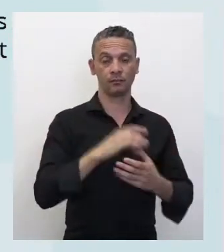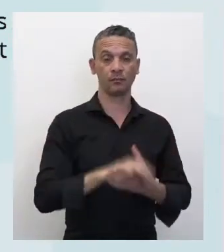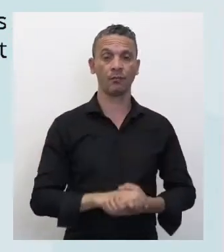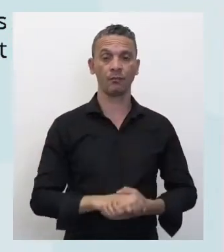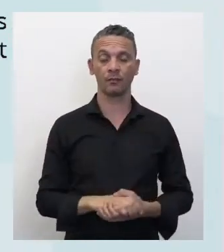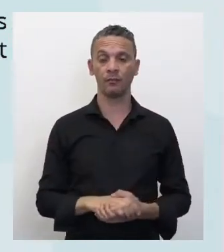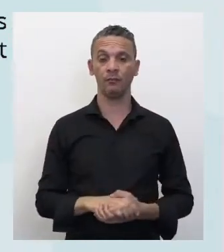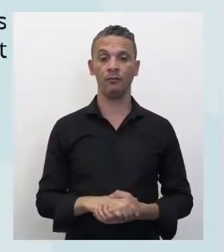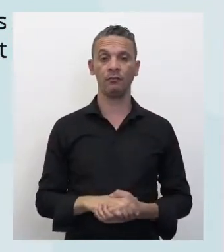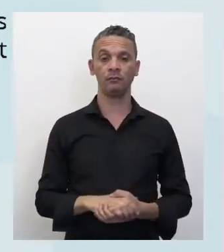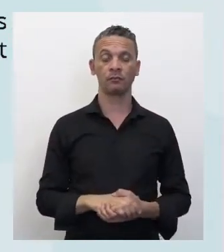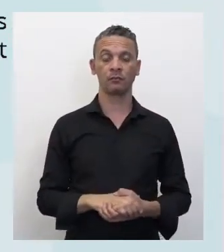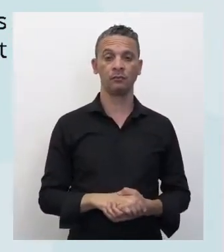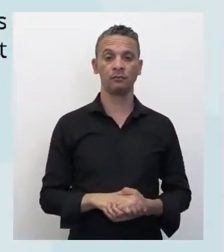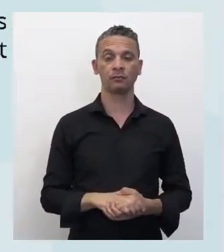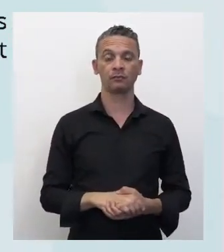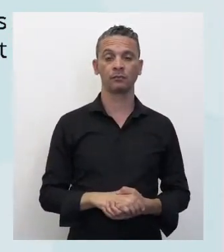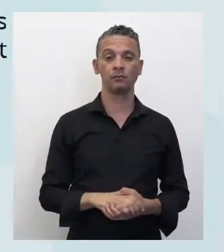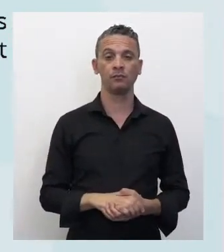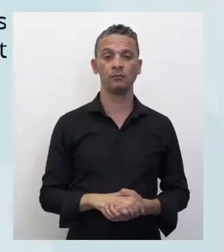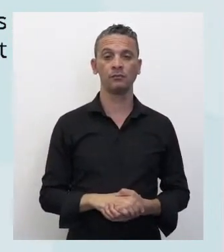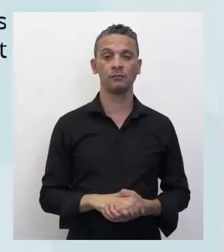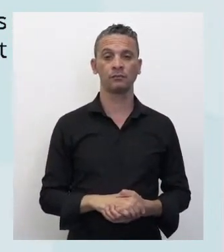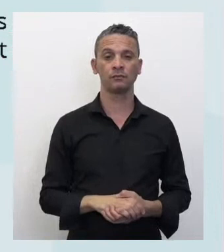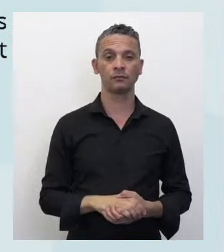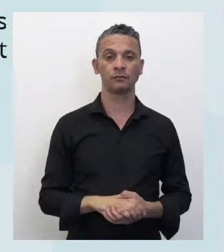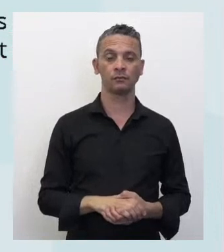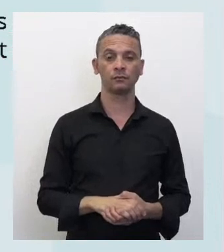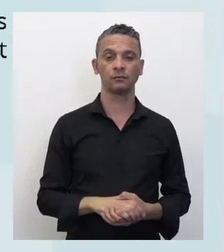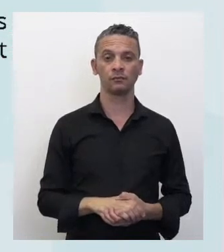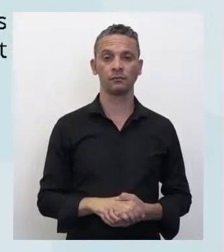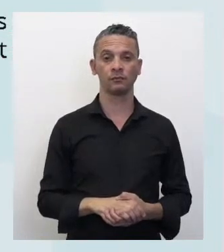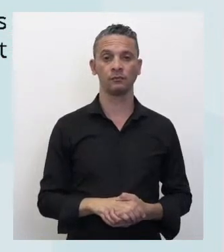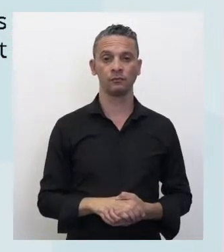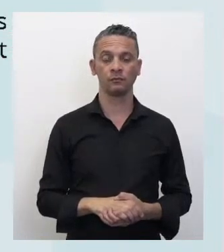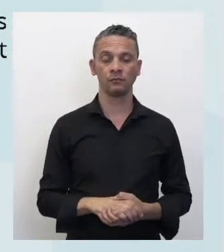41% think that their household produces